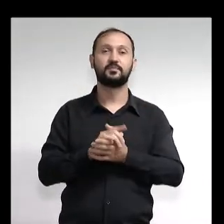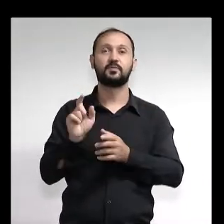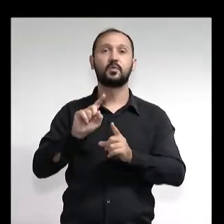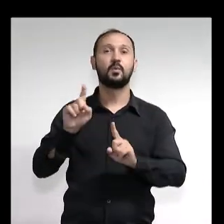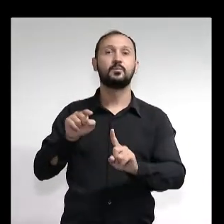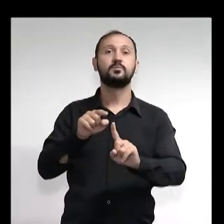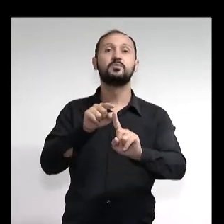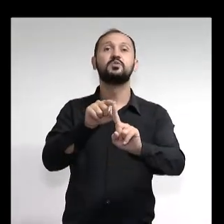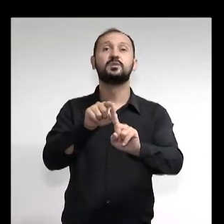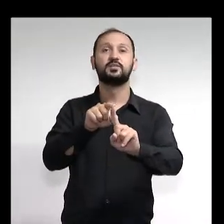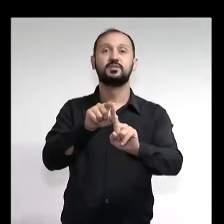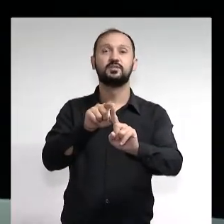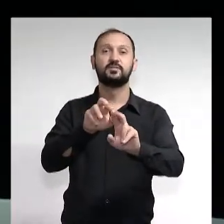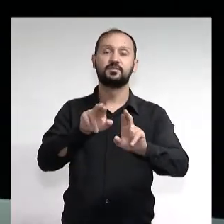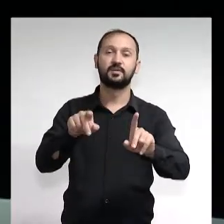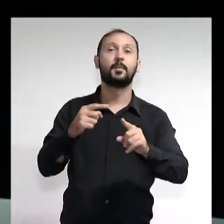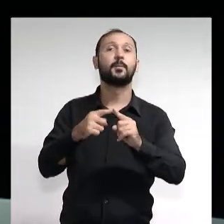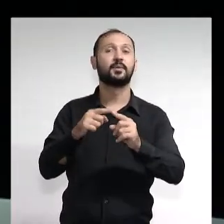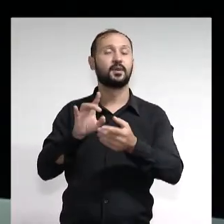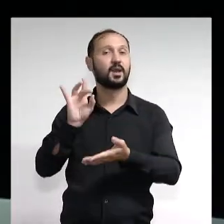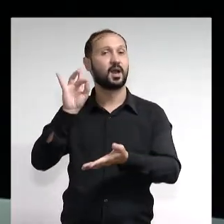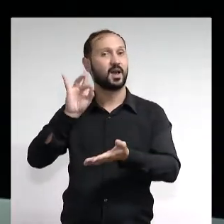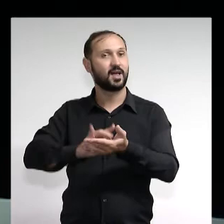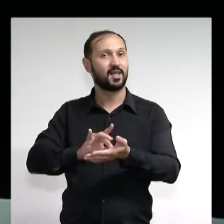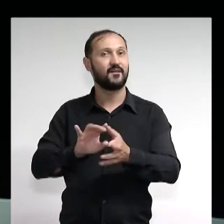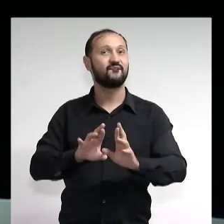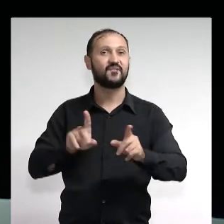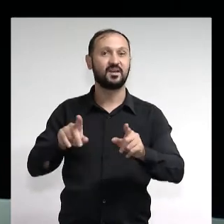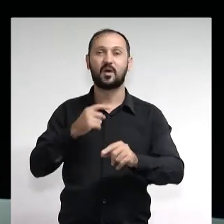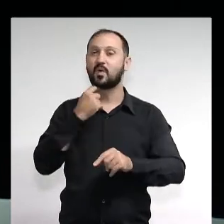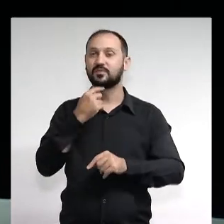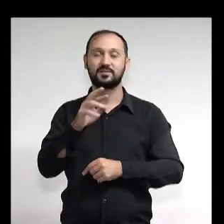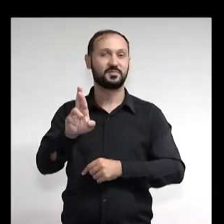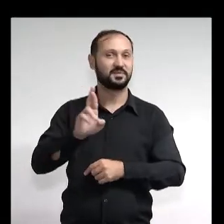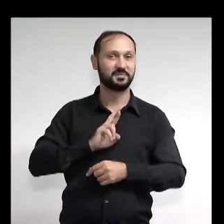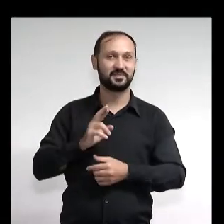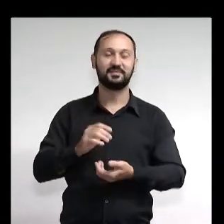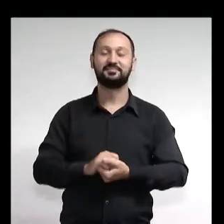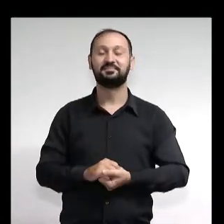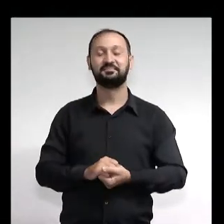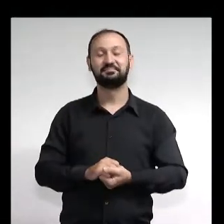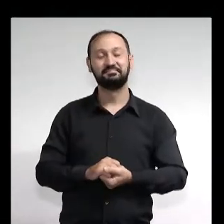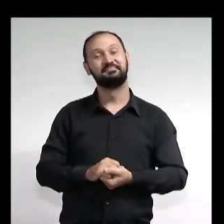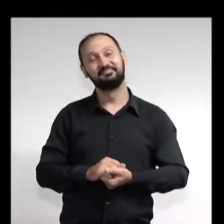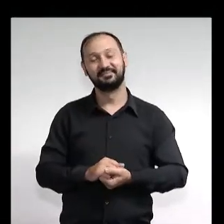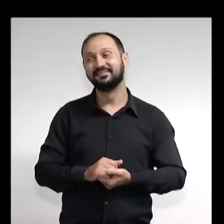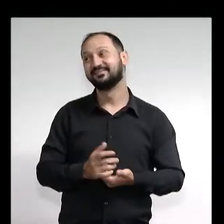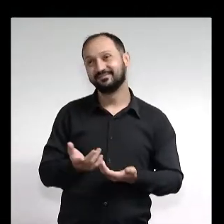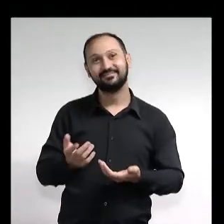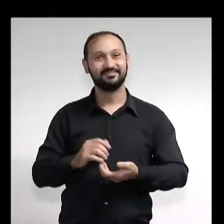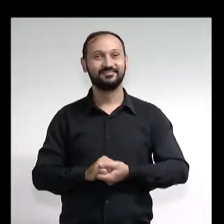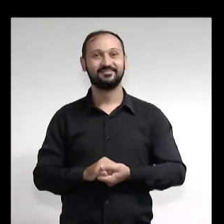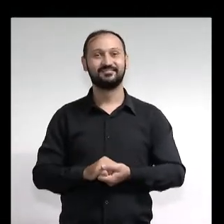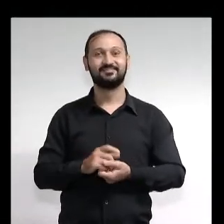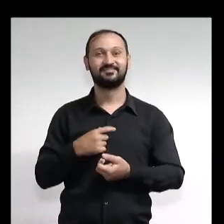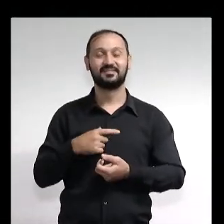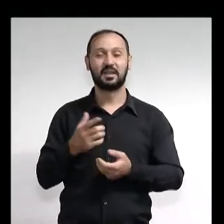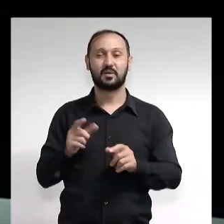informação e os dados nos dá outro caminho. Então, não é que o objetivo não foi alcançado, é que a realidade se mostrasse... A realidade não me